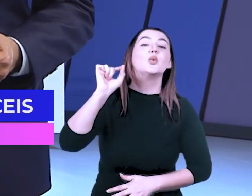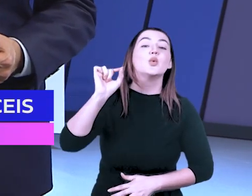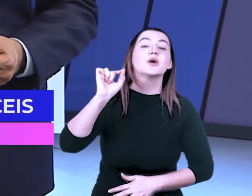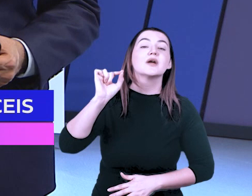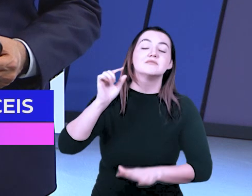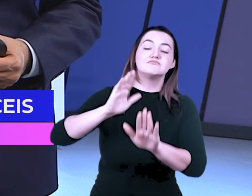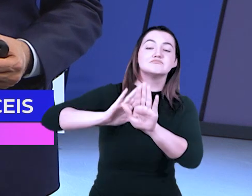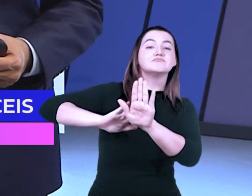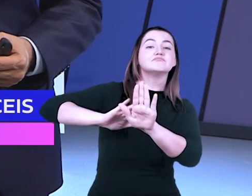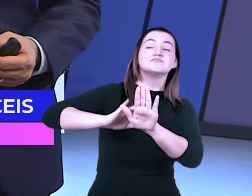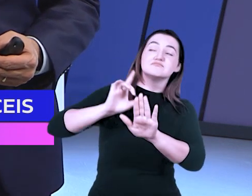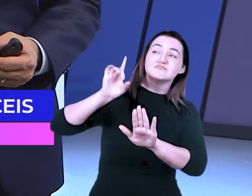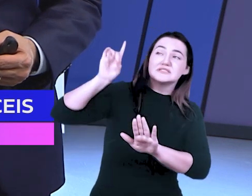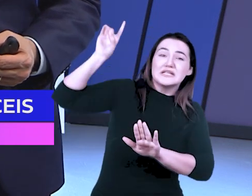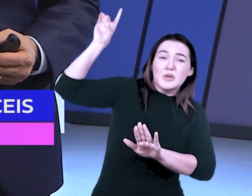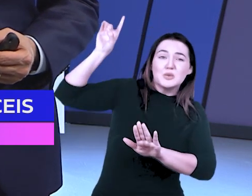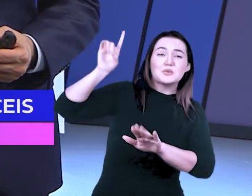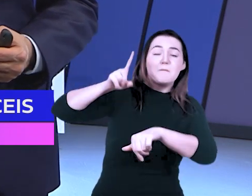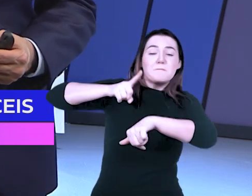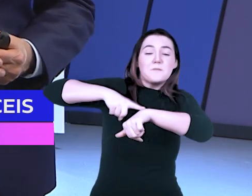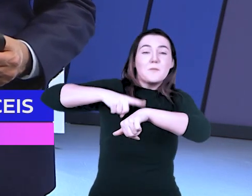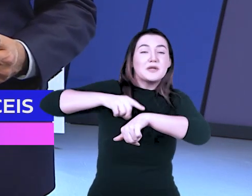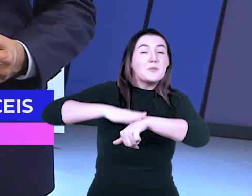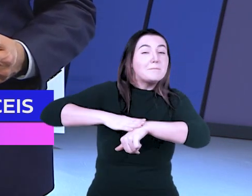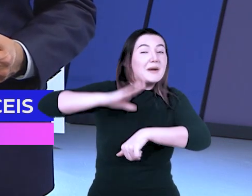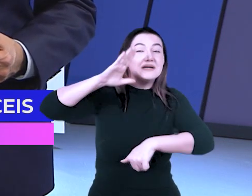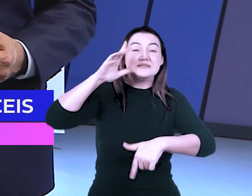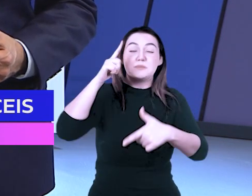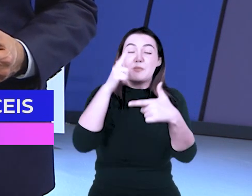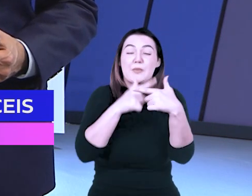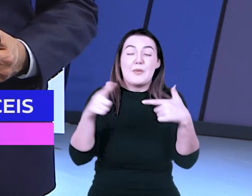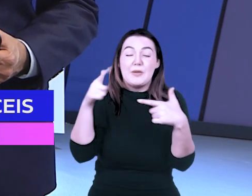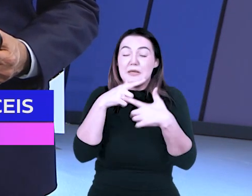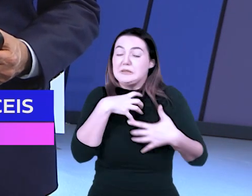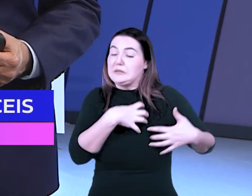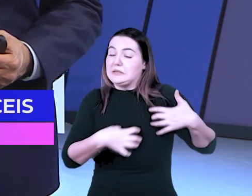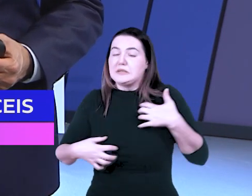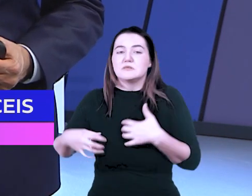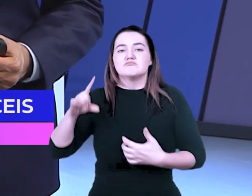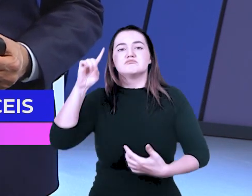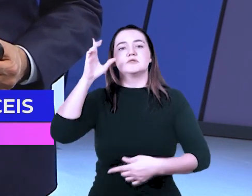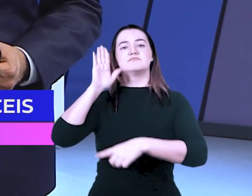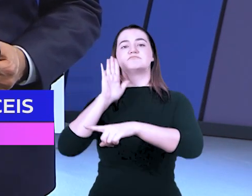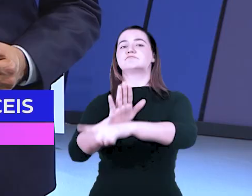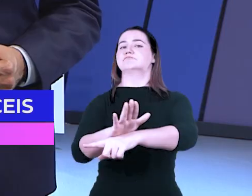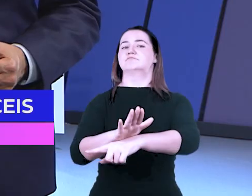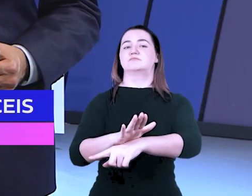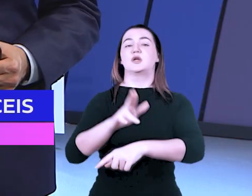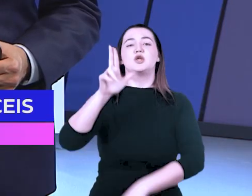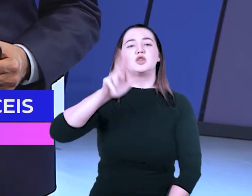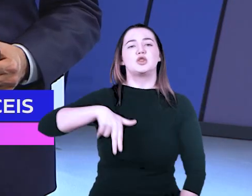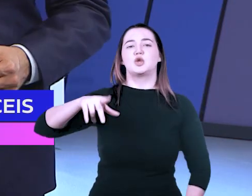no momento mais escuro da noite, Deus não desiste de você.